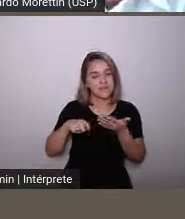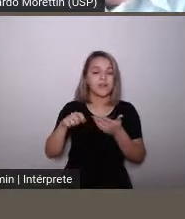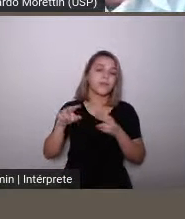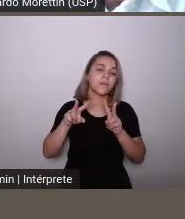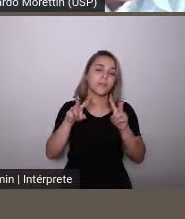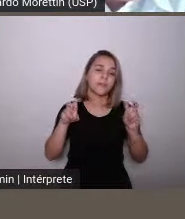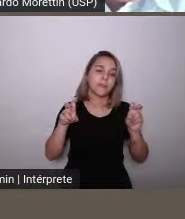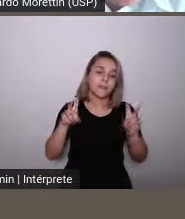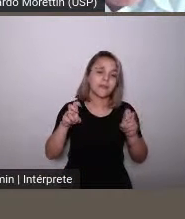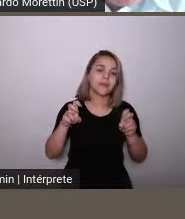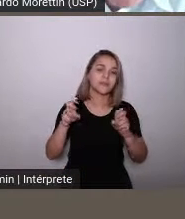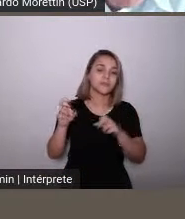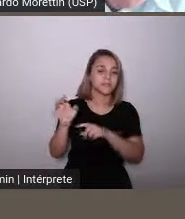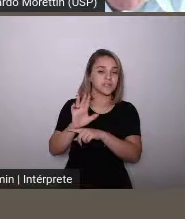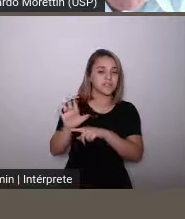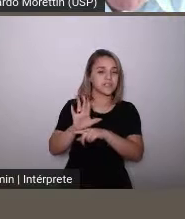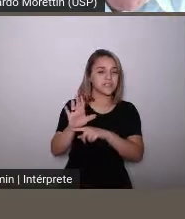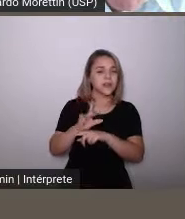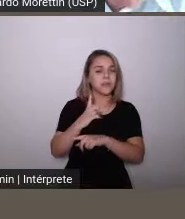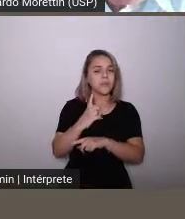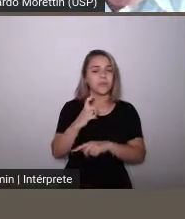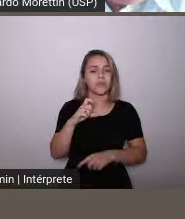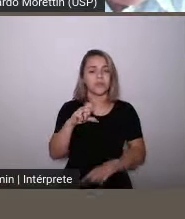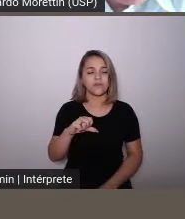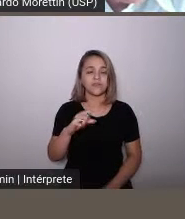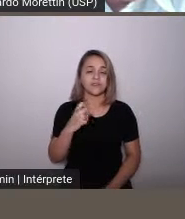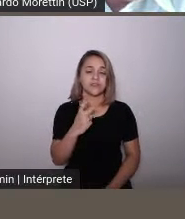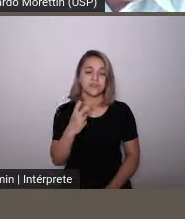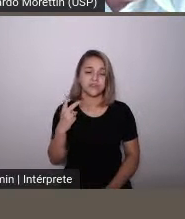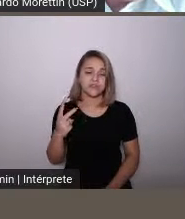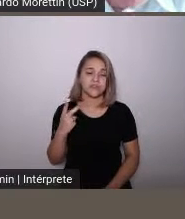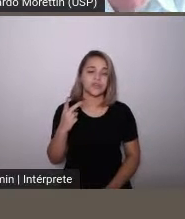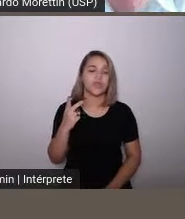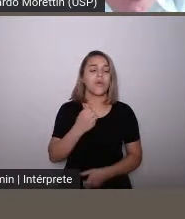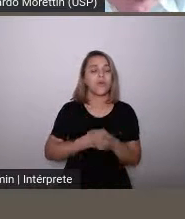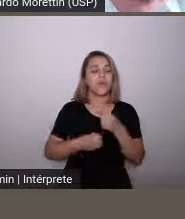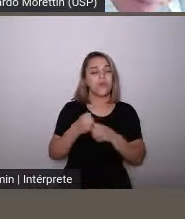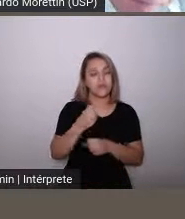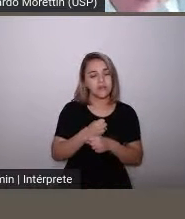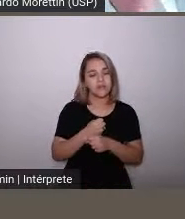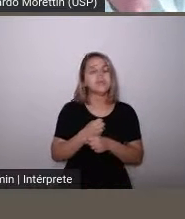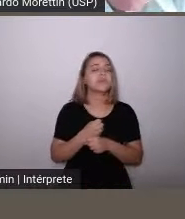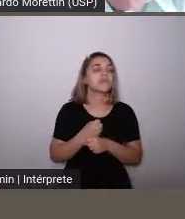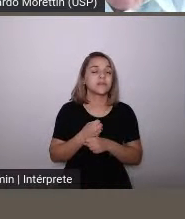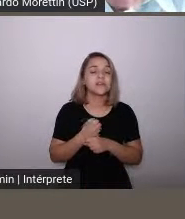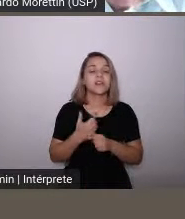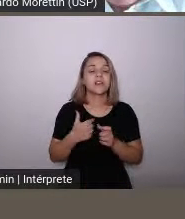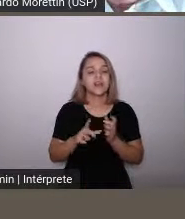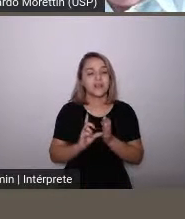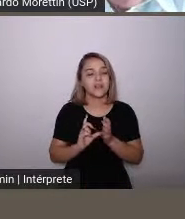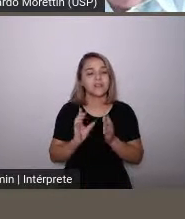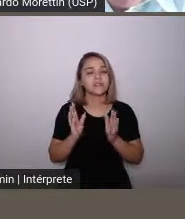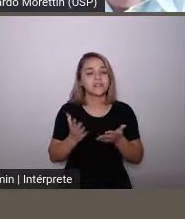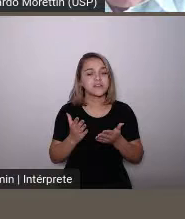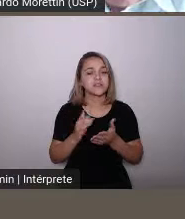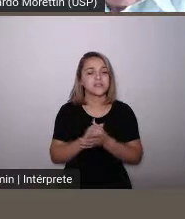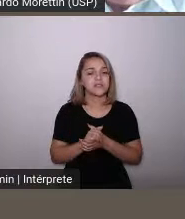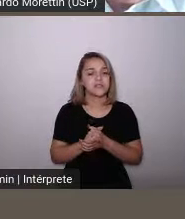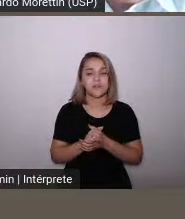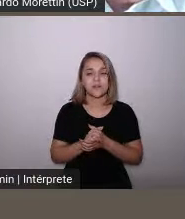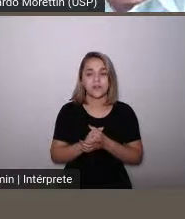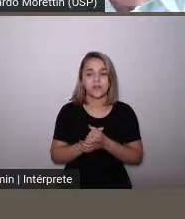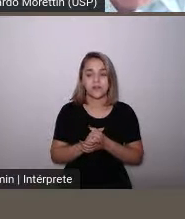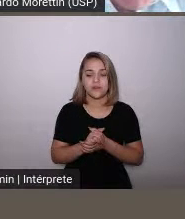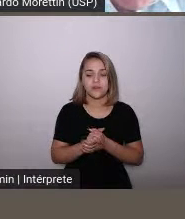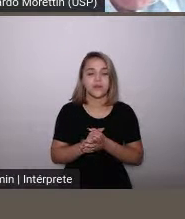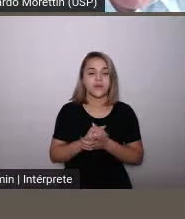no ano de 22, um ano antes. E ele escreve recorrendo a pseudônimos e tem as suas colunas. Enfim,